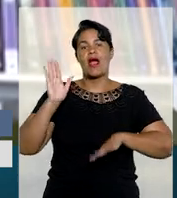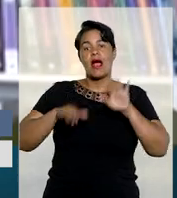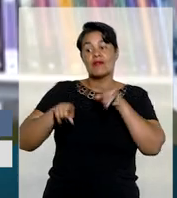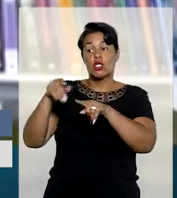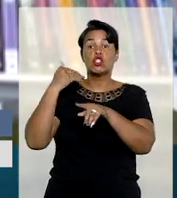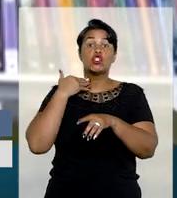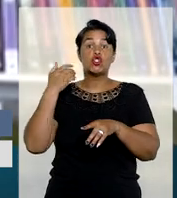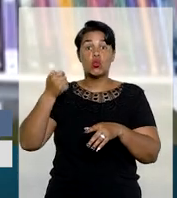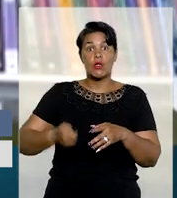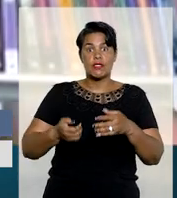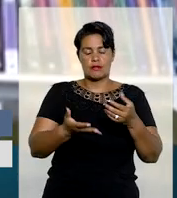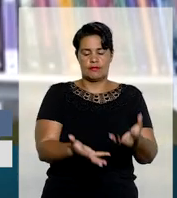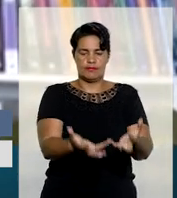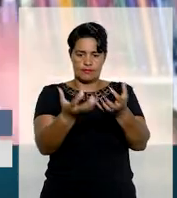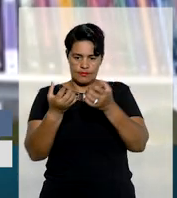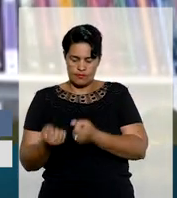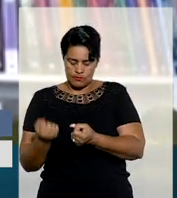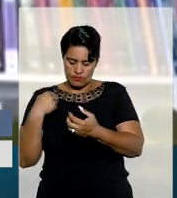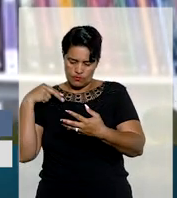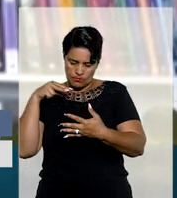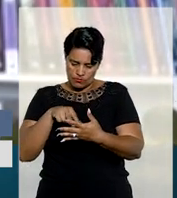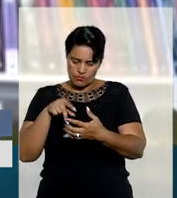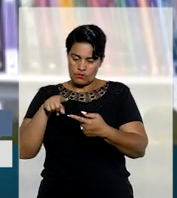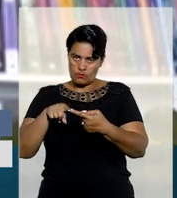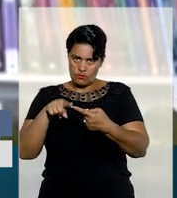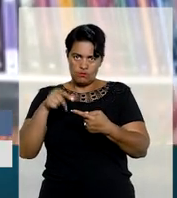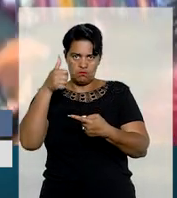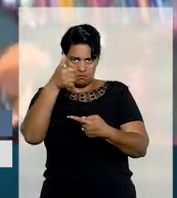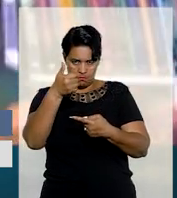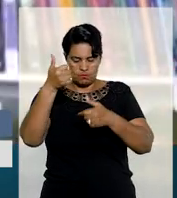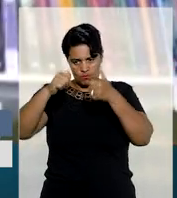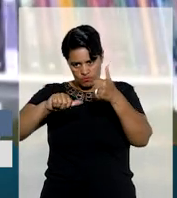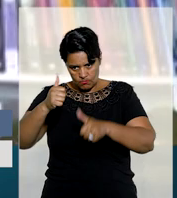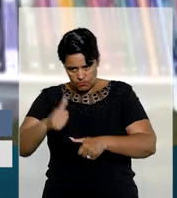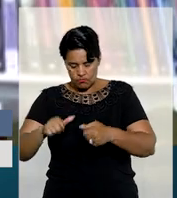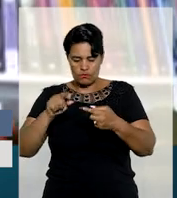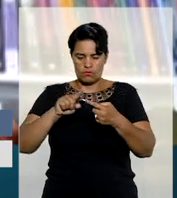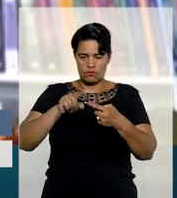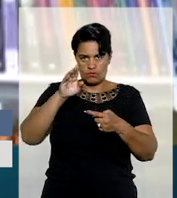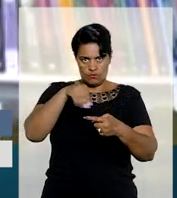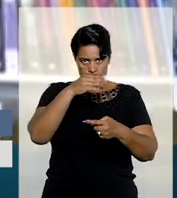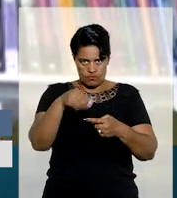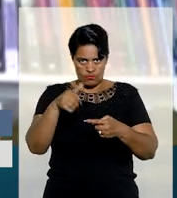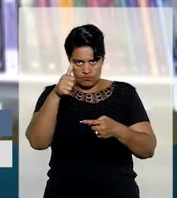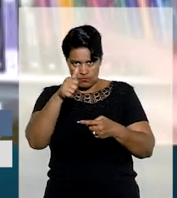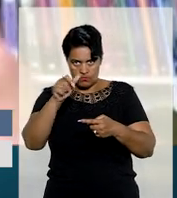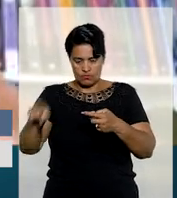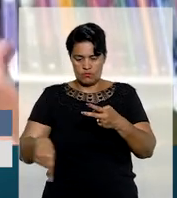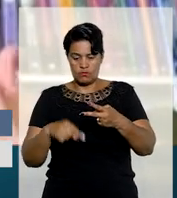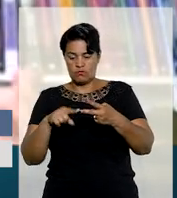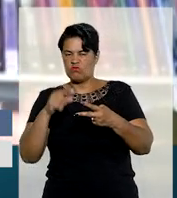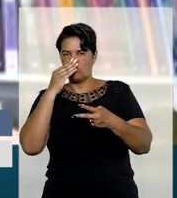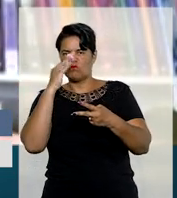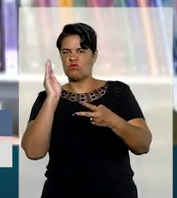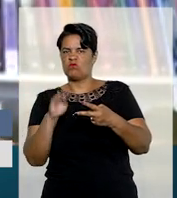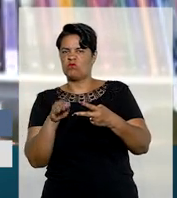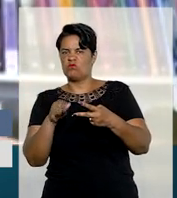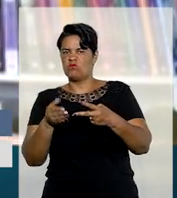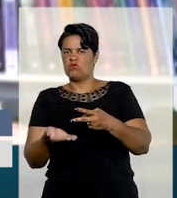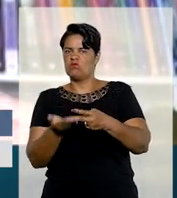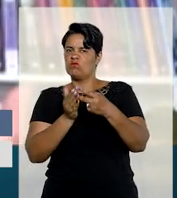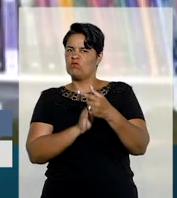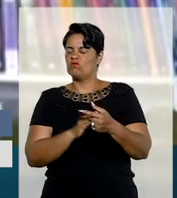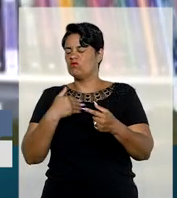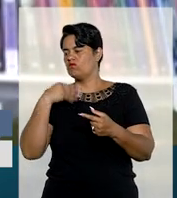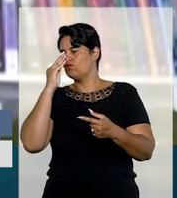por analisar um desses fundamentos e rejeitar esse fundamento, consequentemente rejeitando também o pedido da parte, e ignora a existência